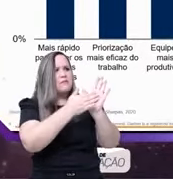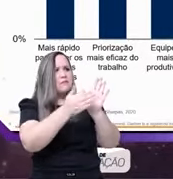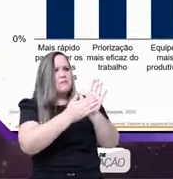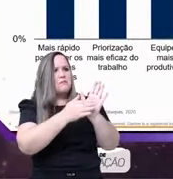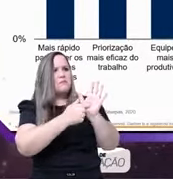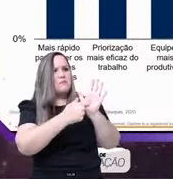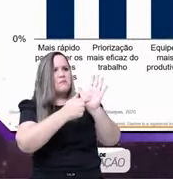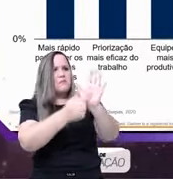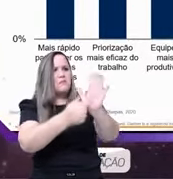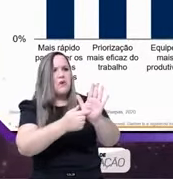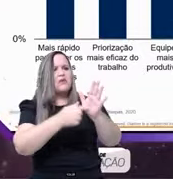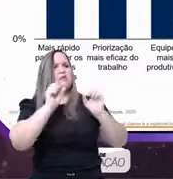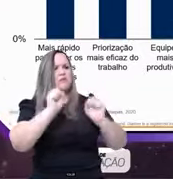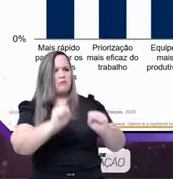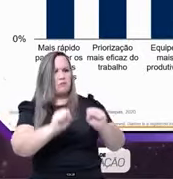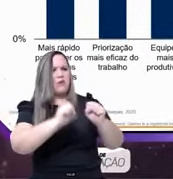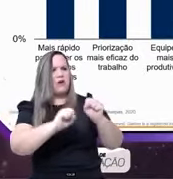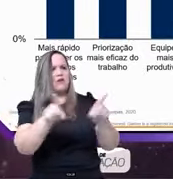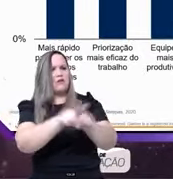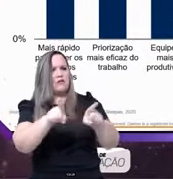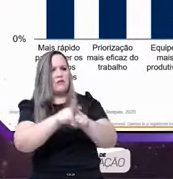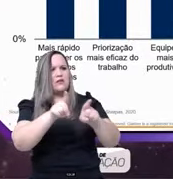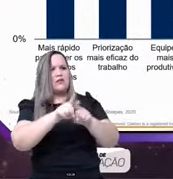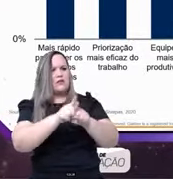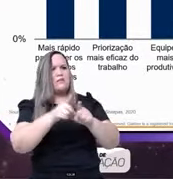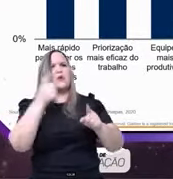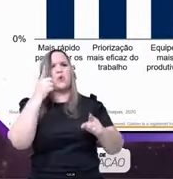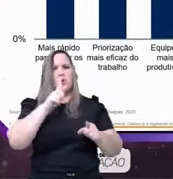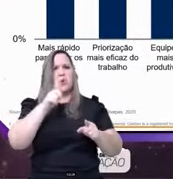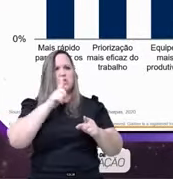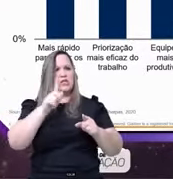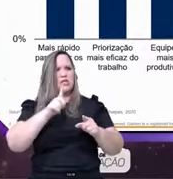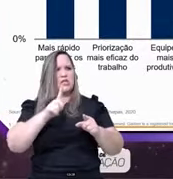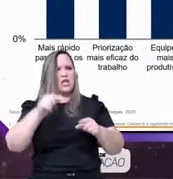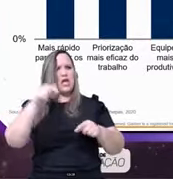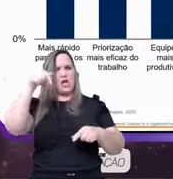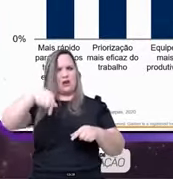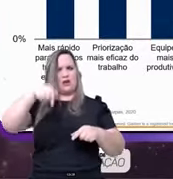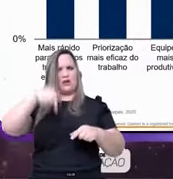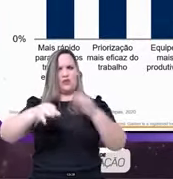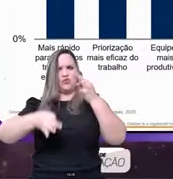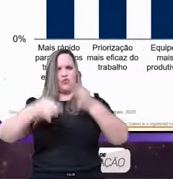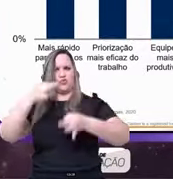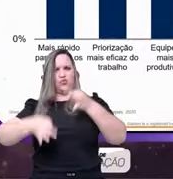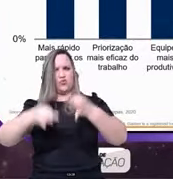podem também ser alcançados numa instituição como é o Poder Judiciário?